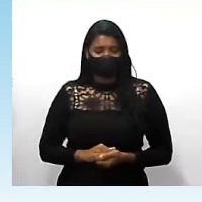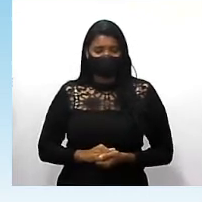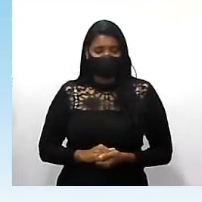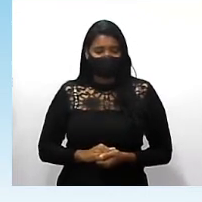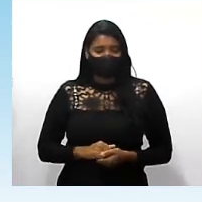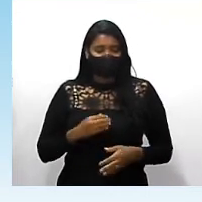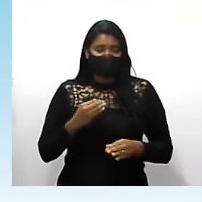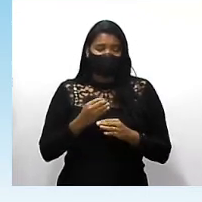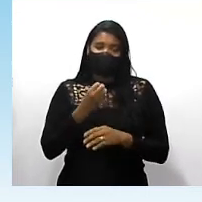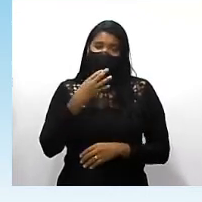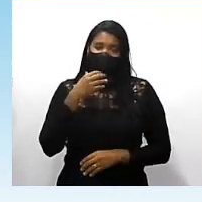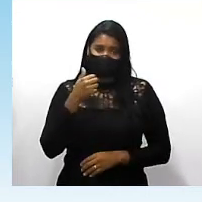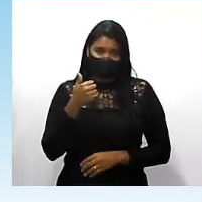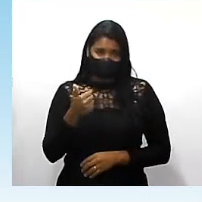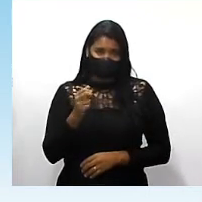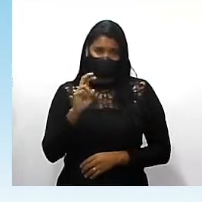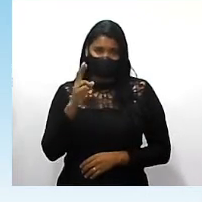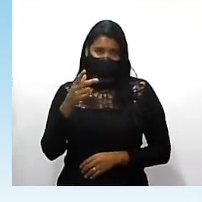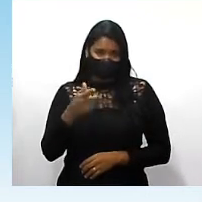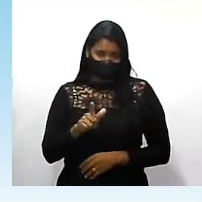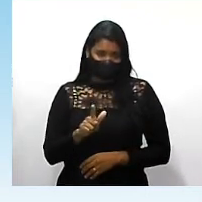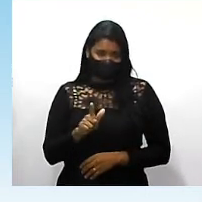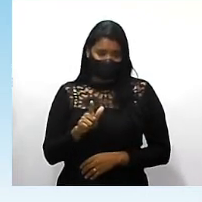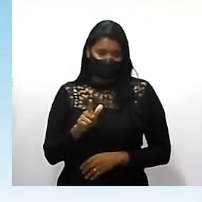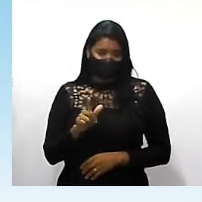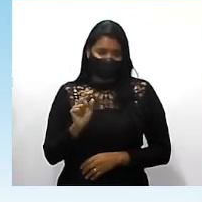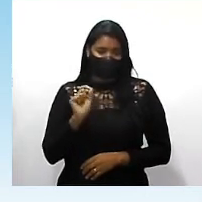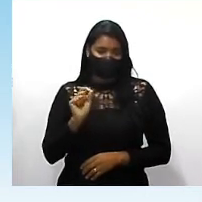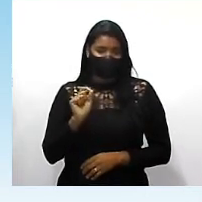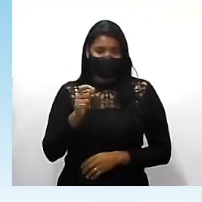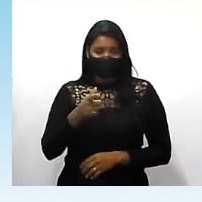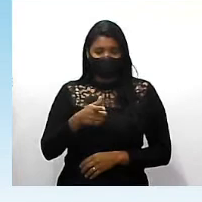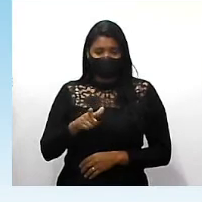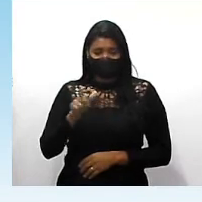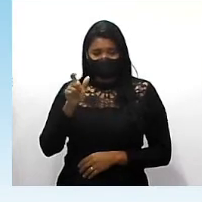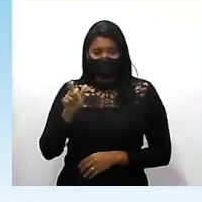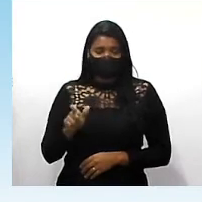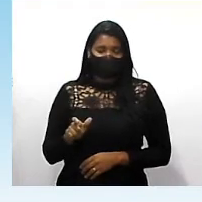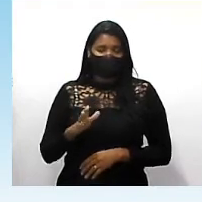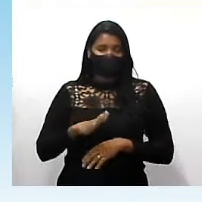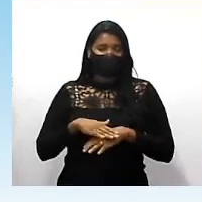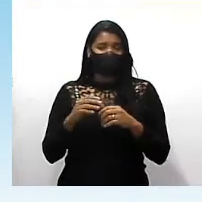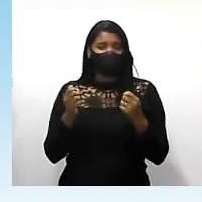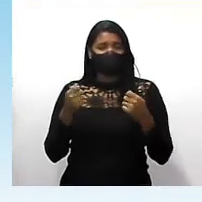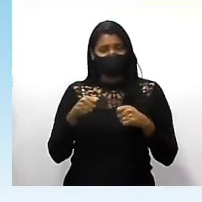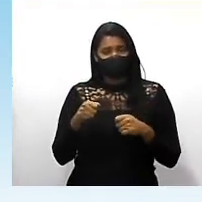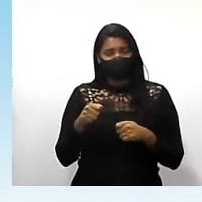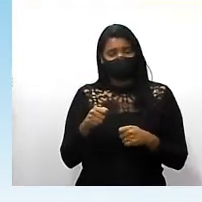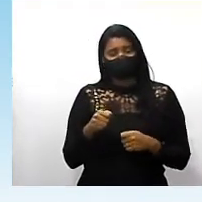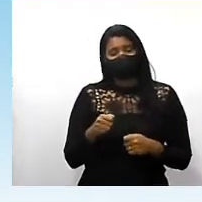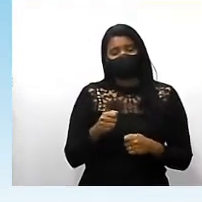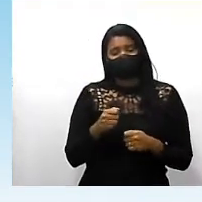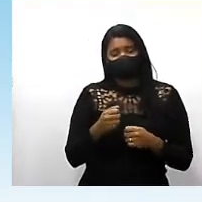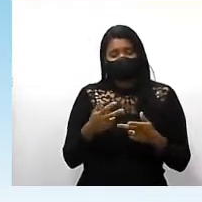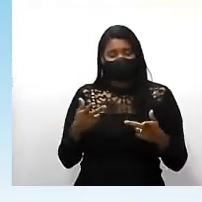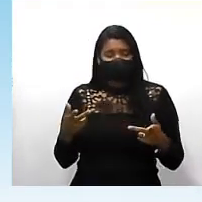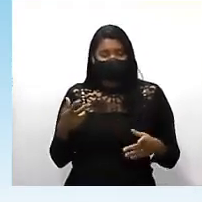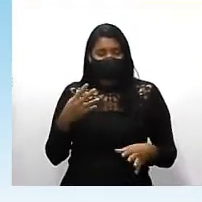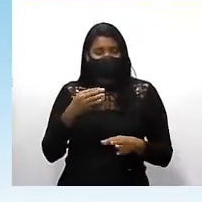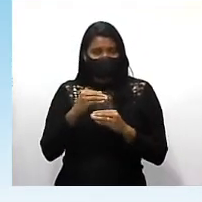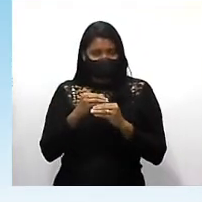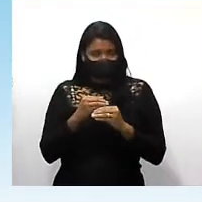procedimentos são bons ou não para que o outro, para que possa ser utilizado no outro, ok? A